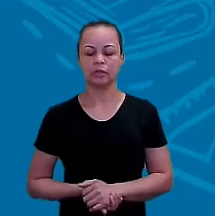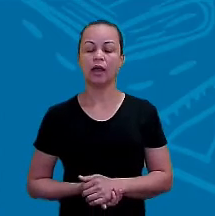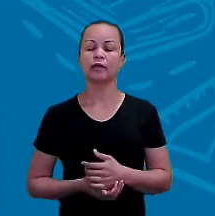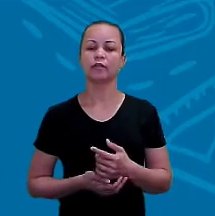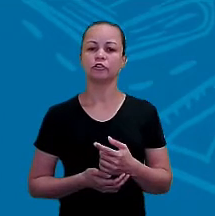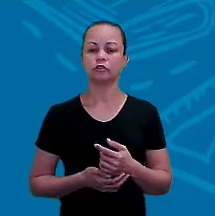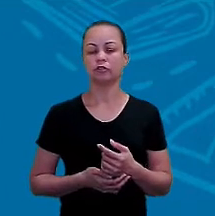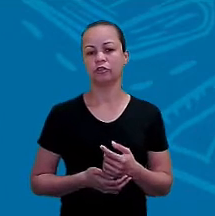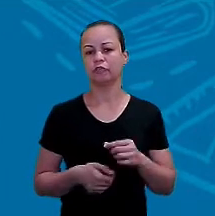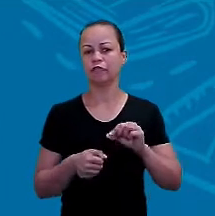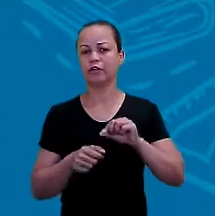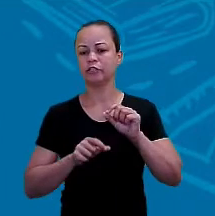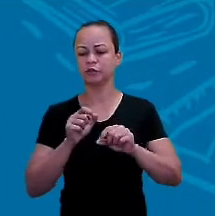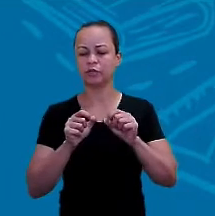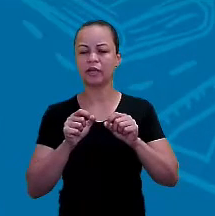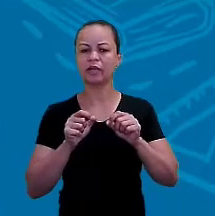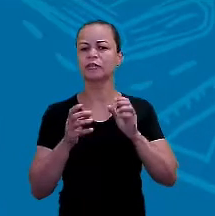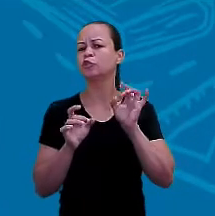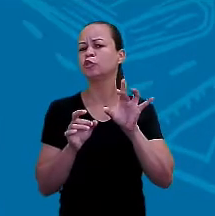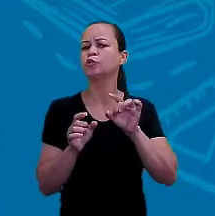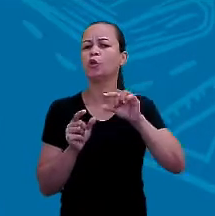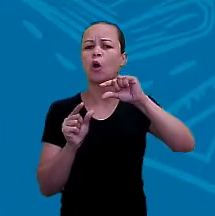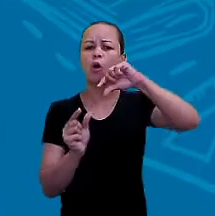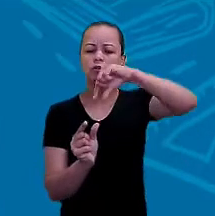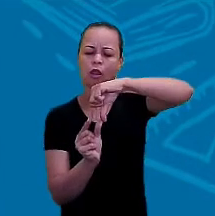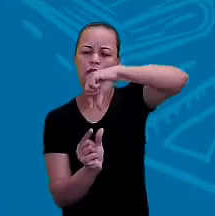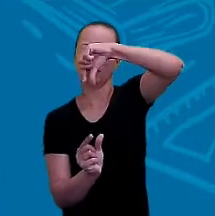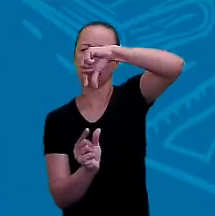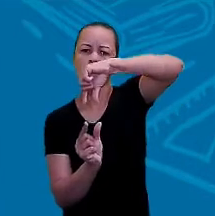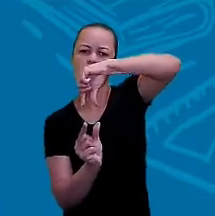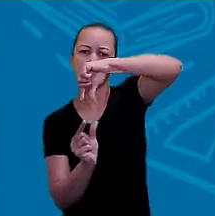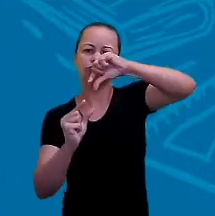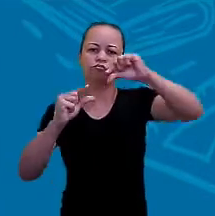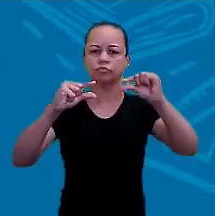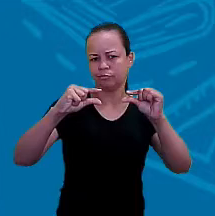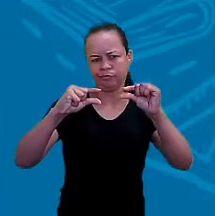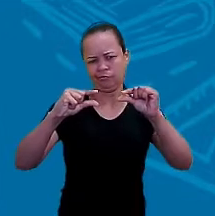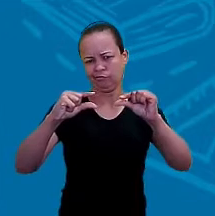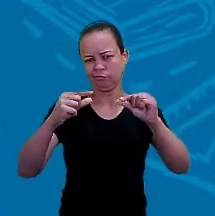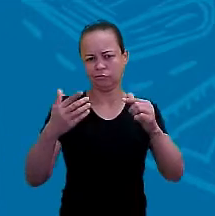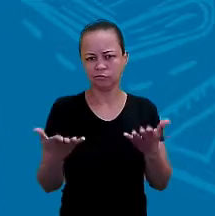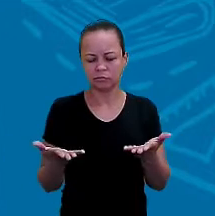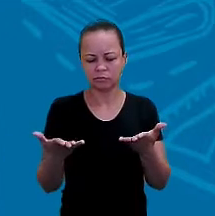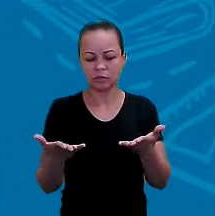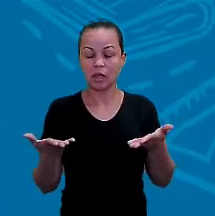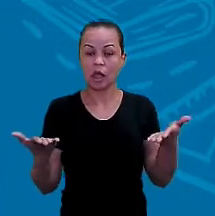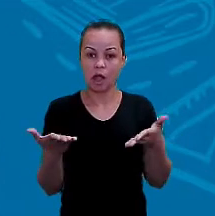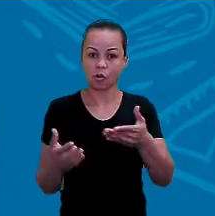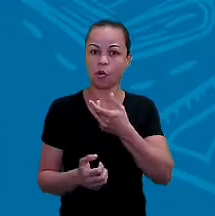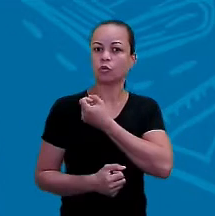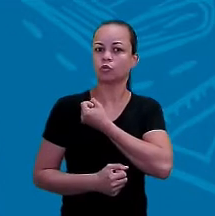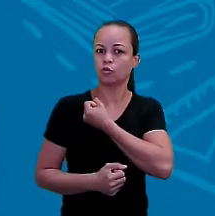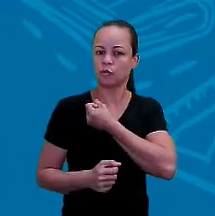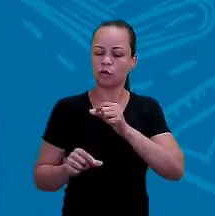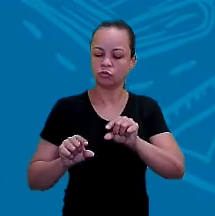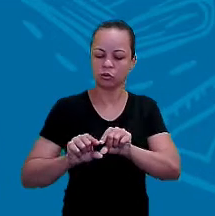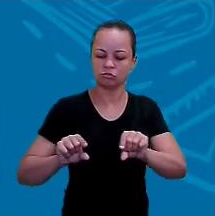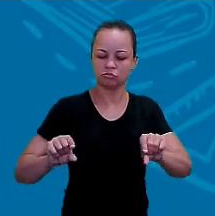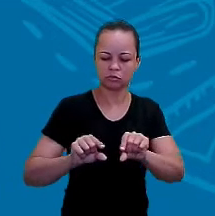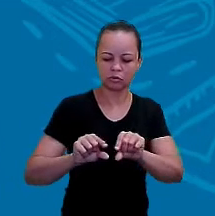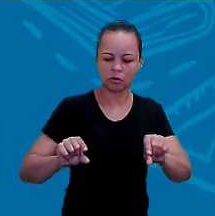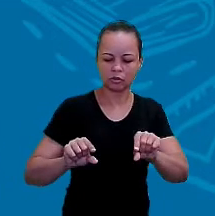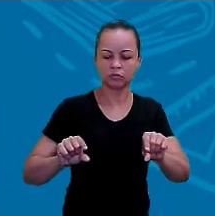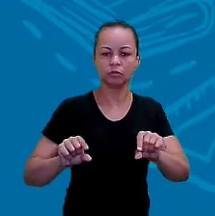gente fez? A gente só deitou o gráfico, basicamente, né? Os números agora estão na horizontal,